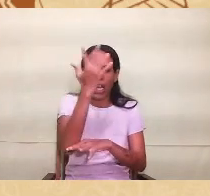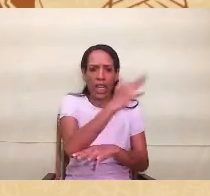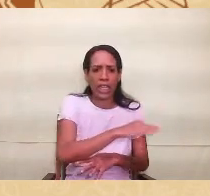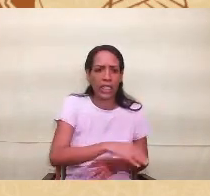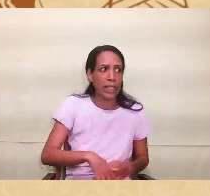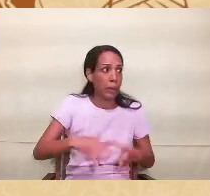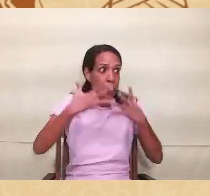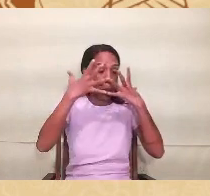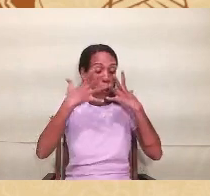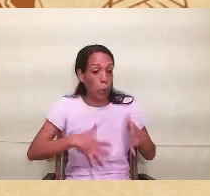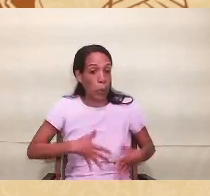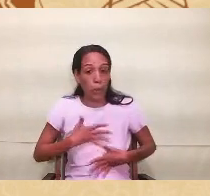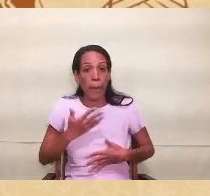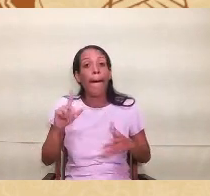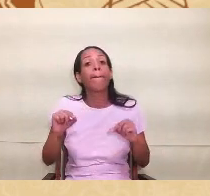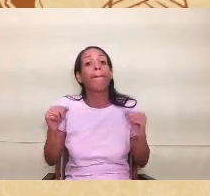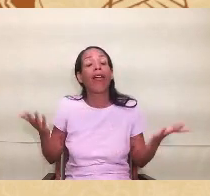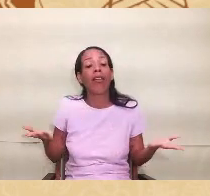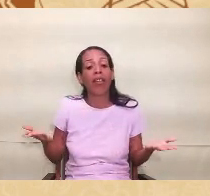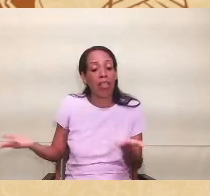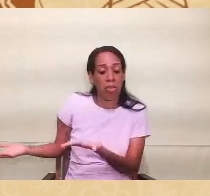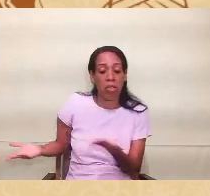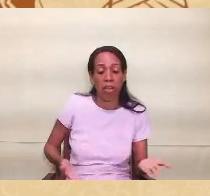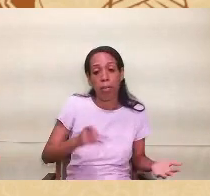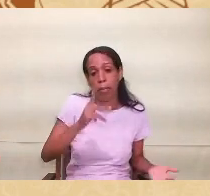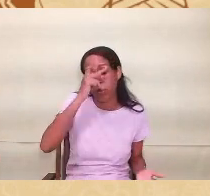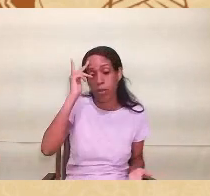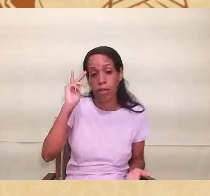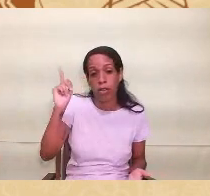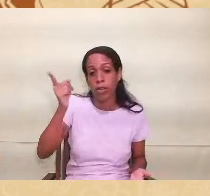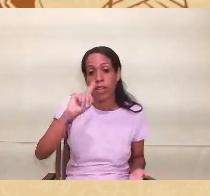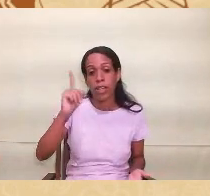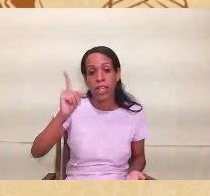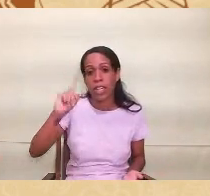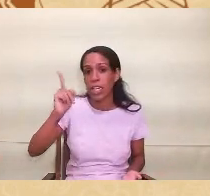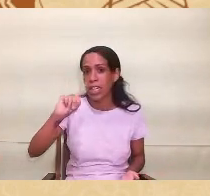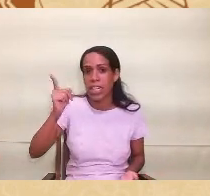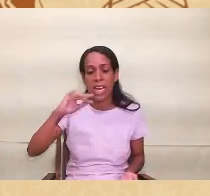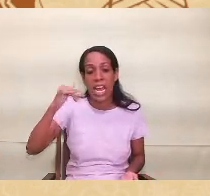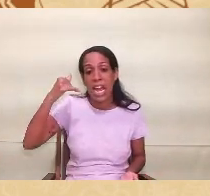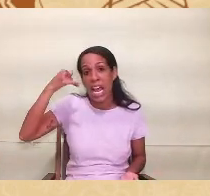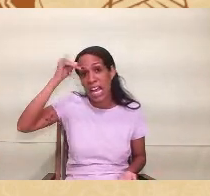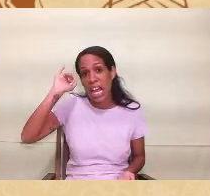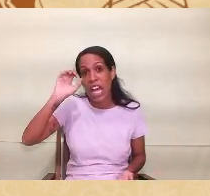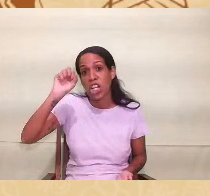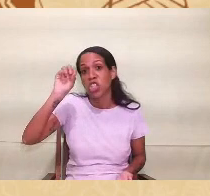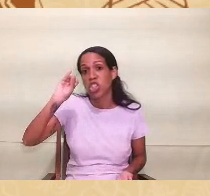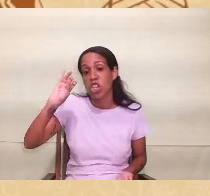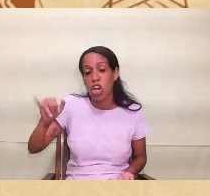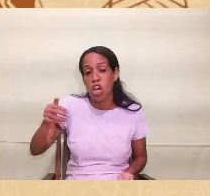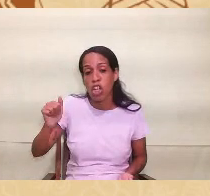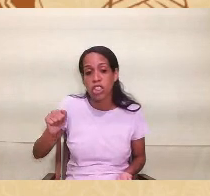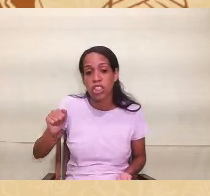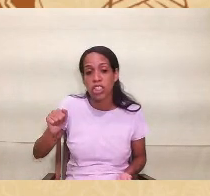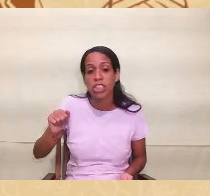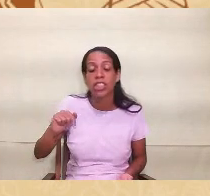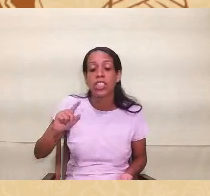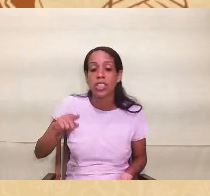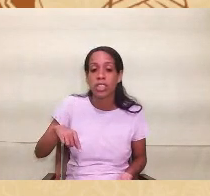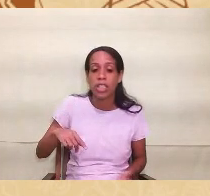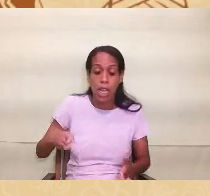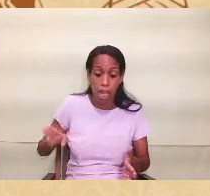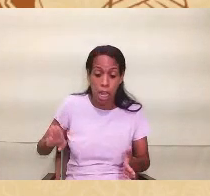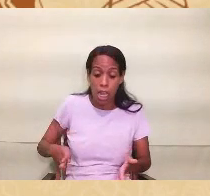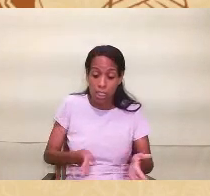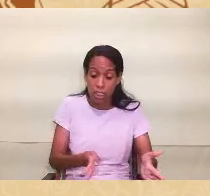que essa ferrovia? É trazer gente? É gado. É trazer soja. Soja agricultura. É uma estrada